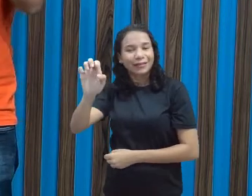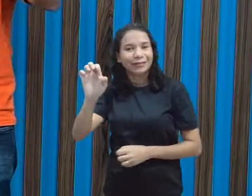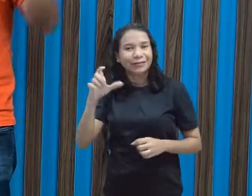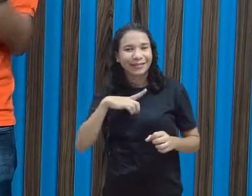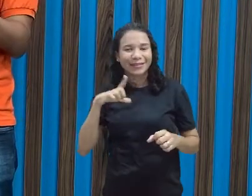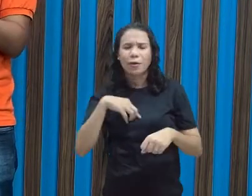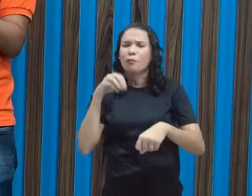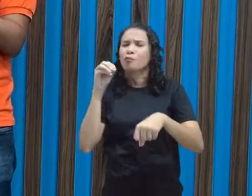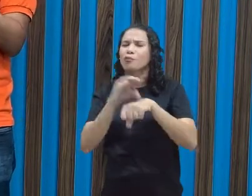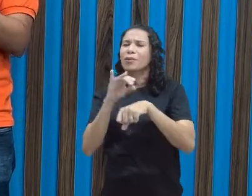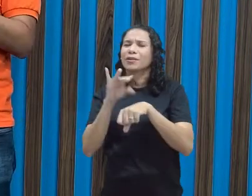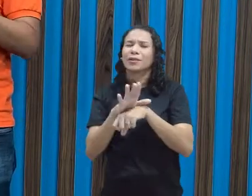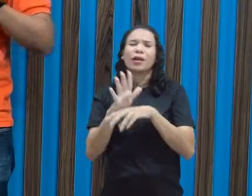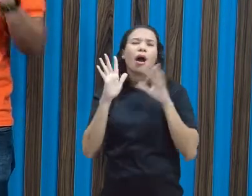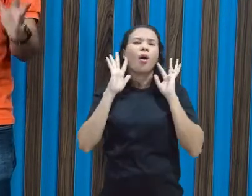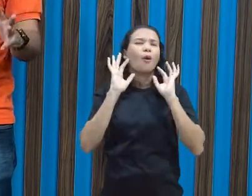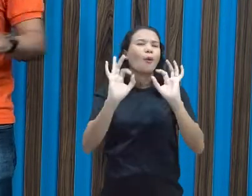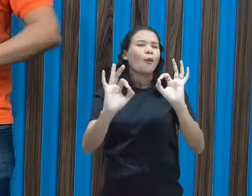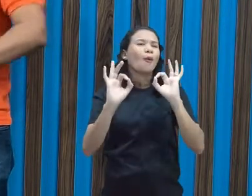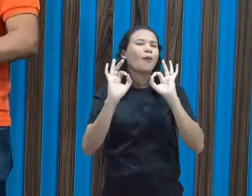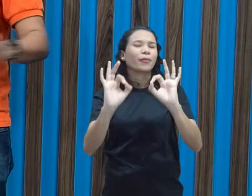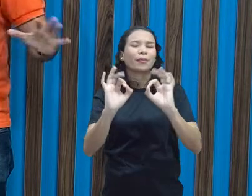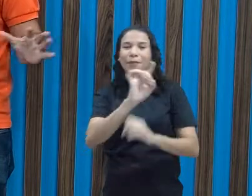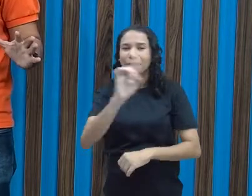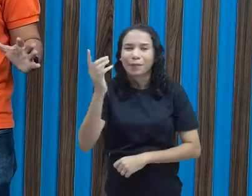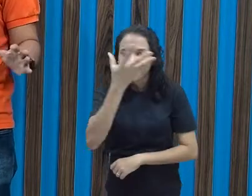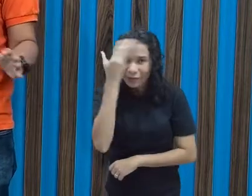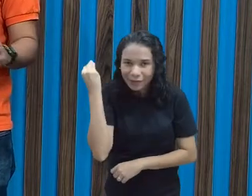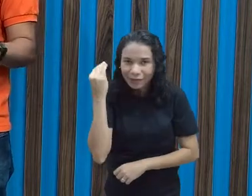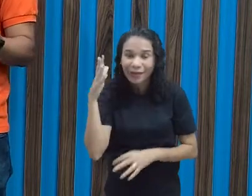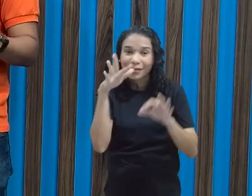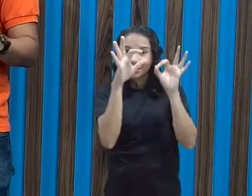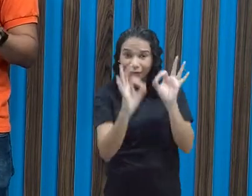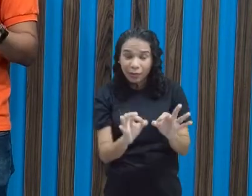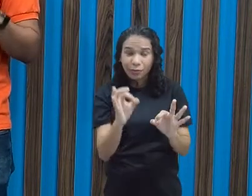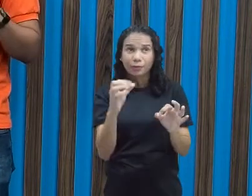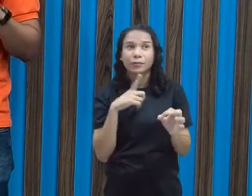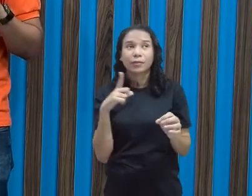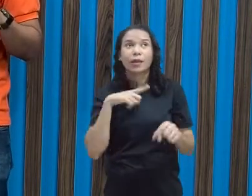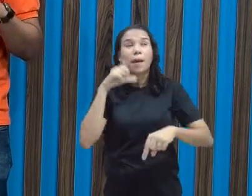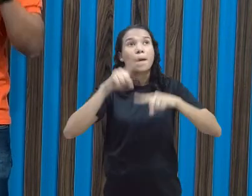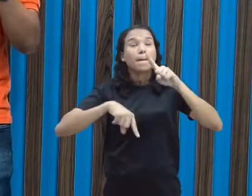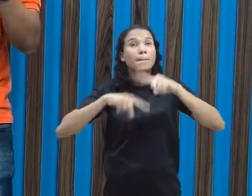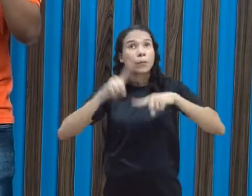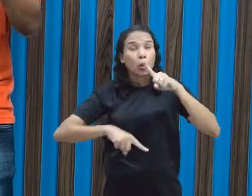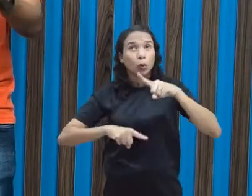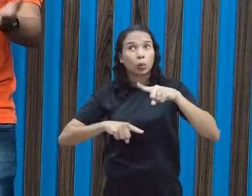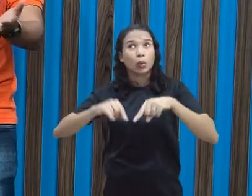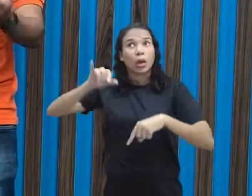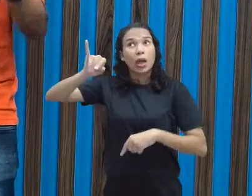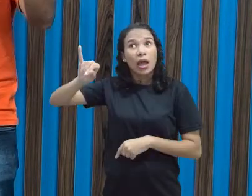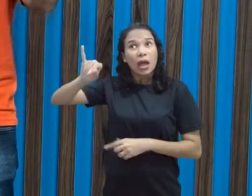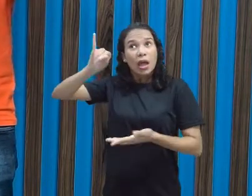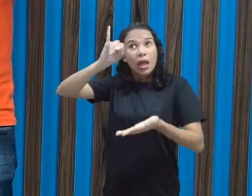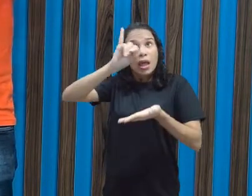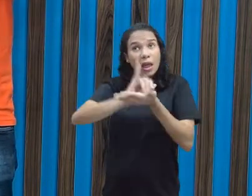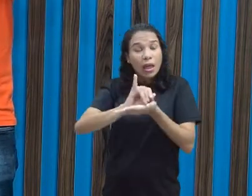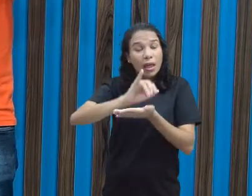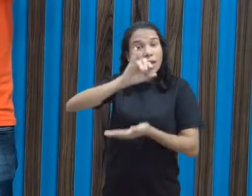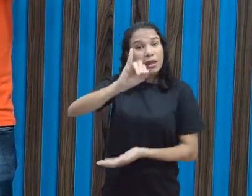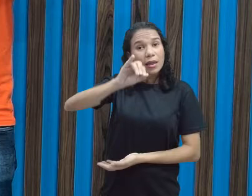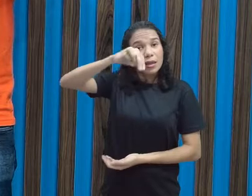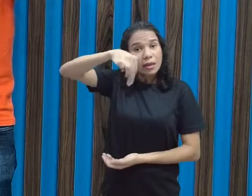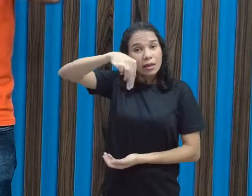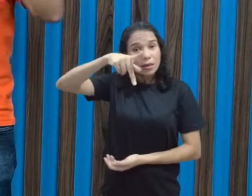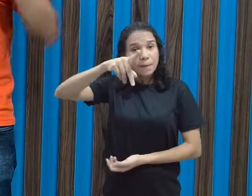uma dica fundamental para isso, para você nunca mais esquecer, acertar em prova. É só você pensar, os produtos importados, eles vêm de